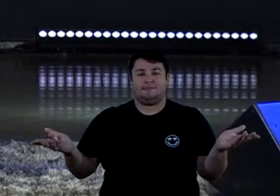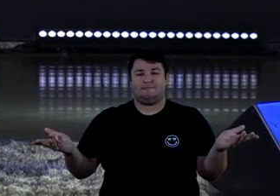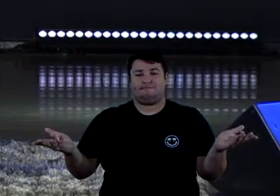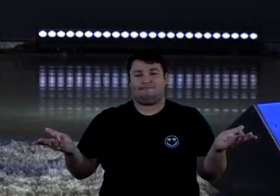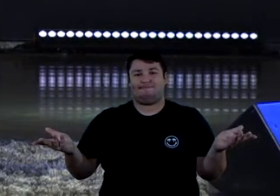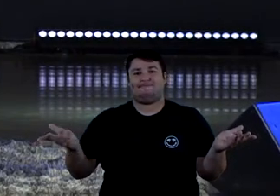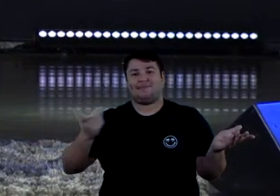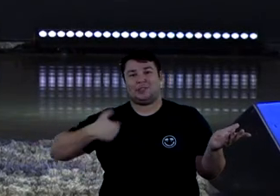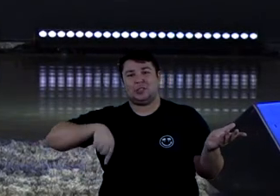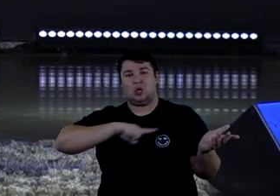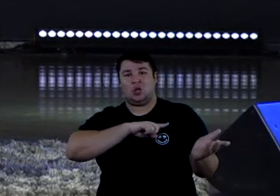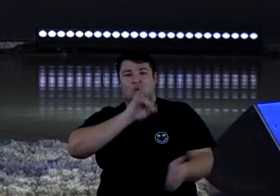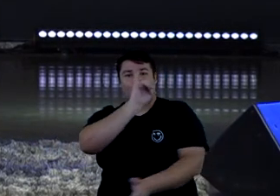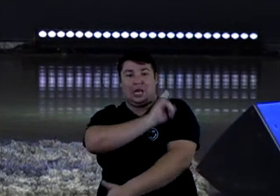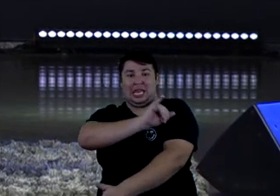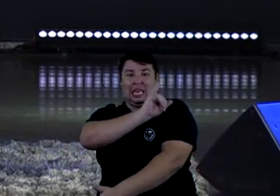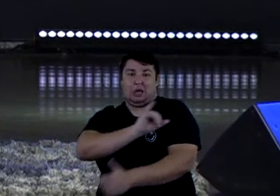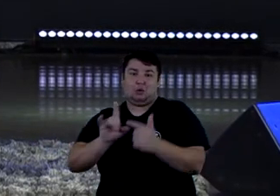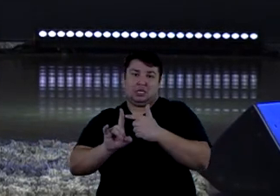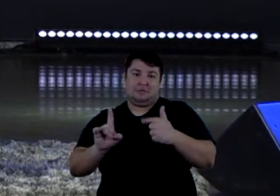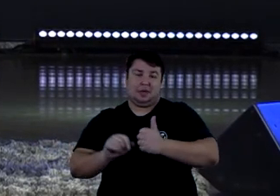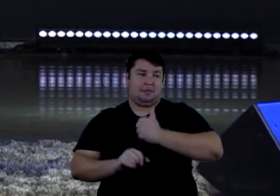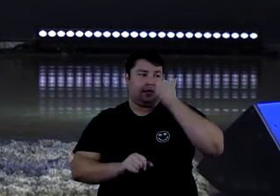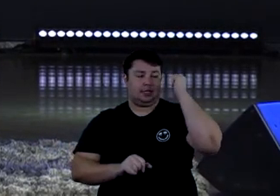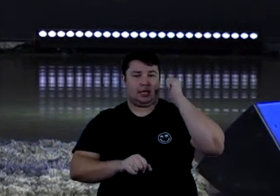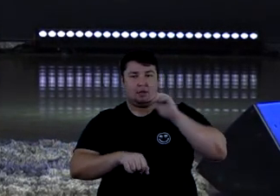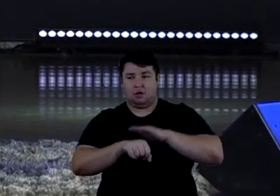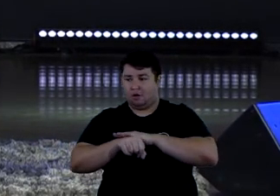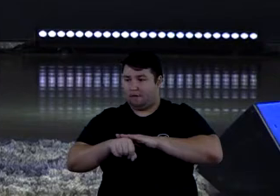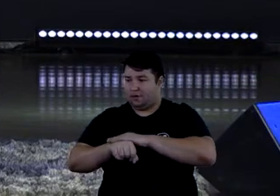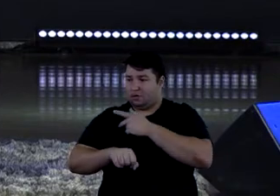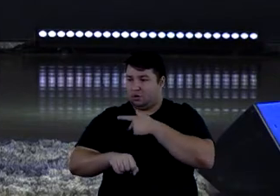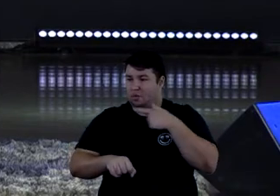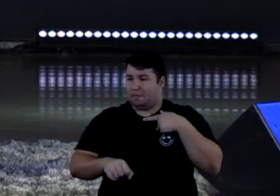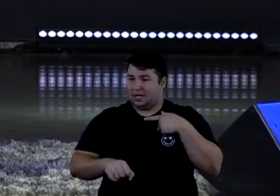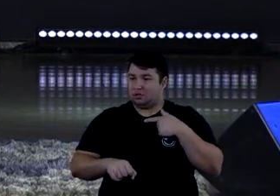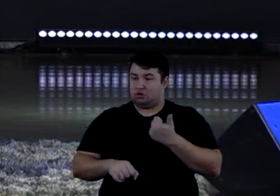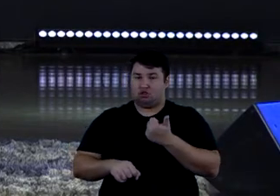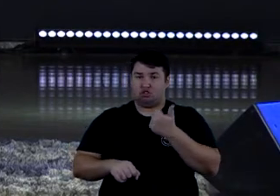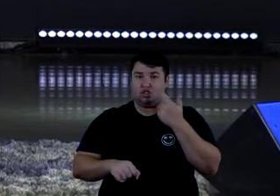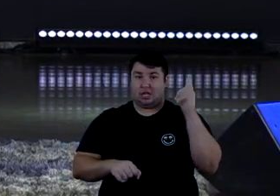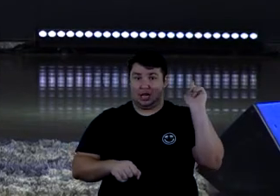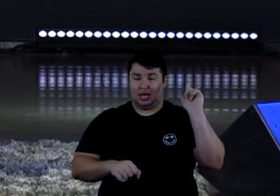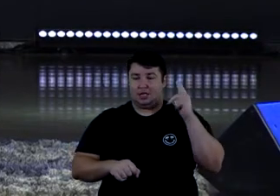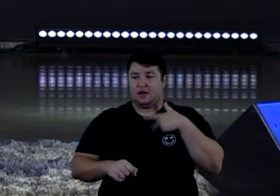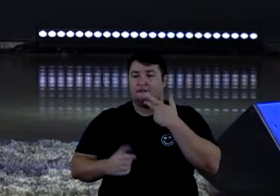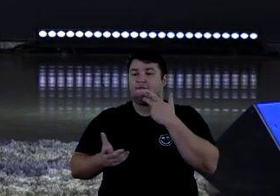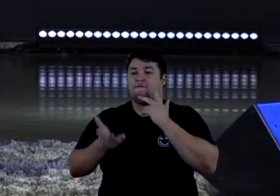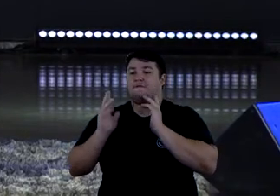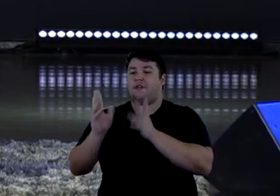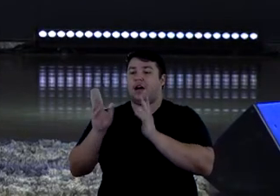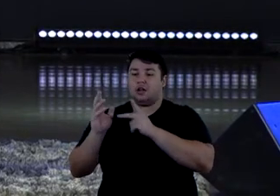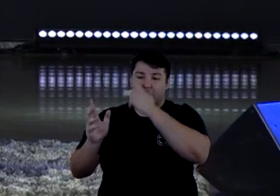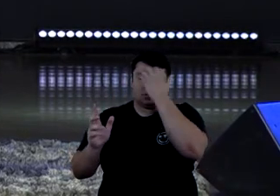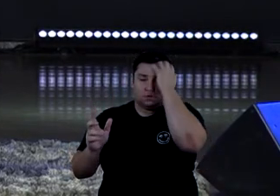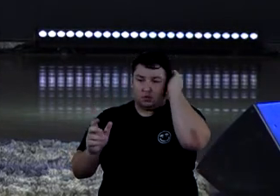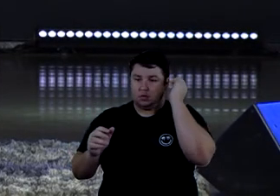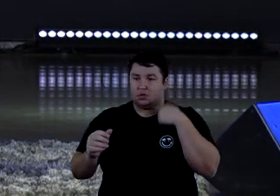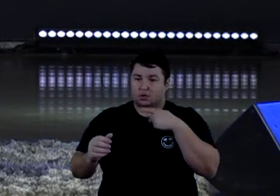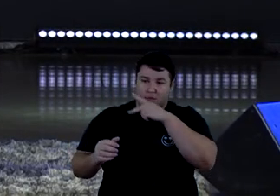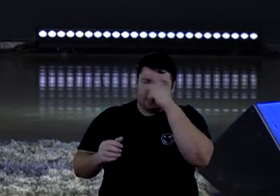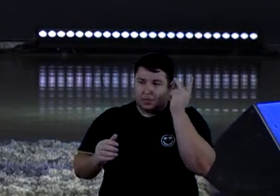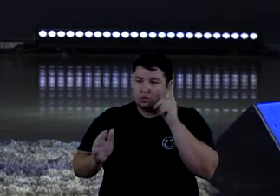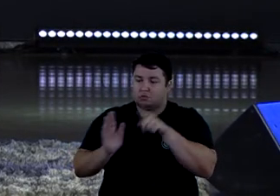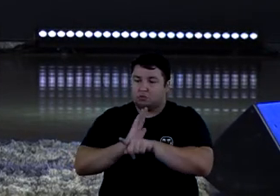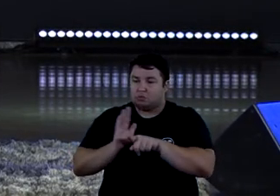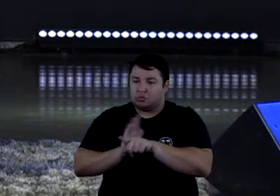A gente estava no Rio semana passada, conversando com o pastor de lá, ele estava contando de uma pessoa que a gente perguntou, que a gente conhecia